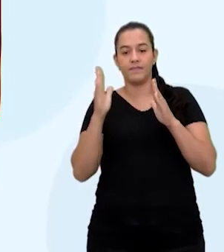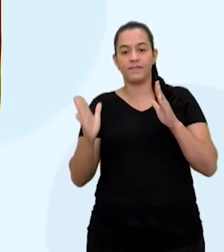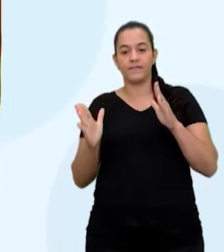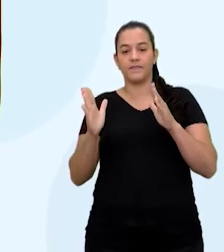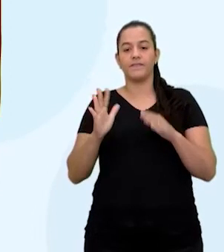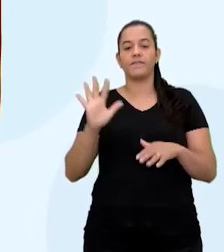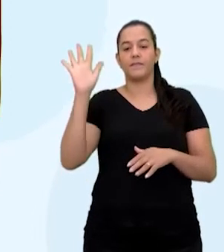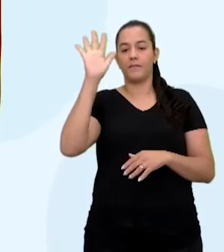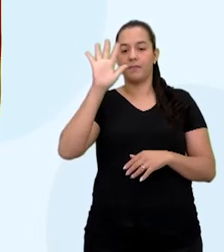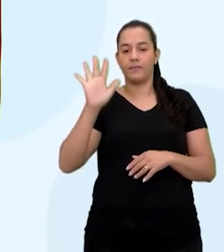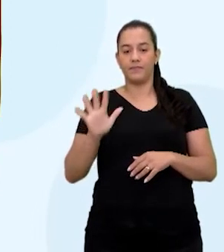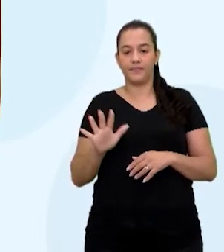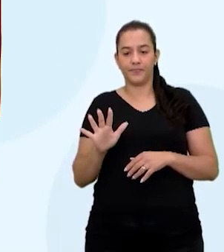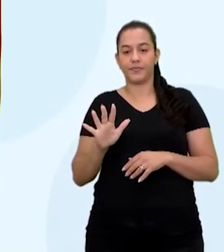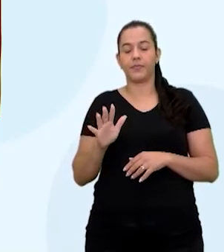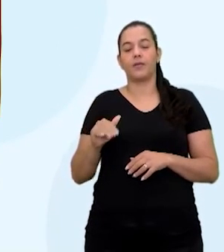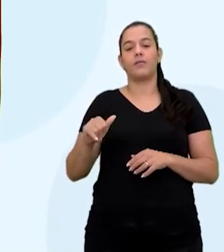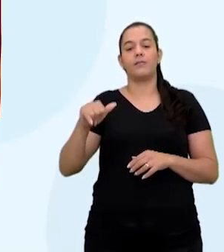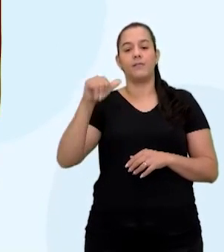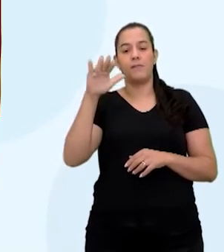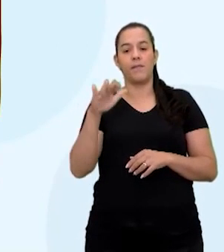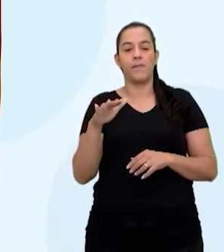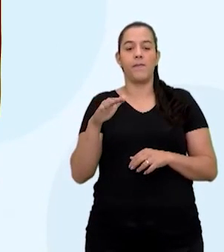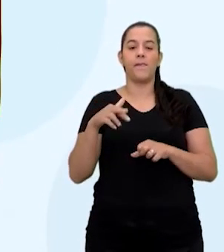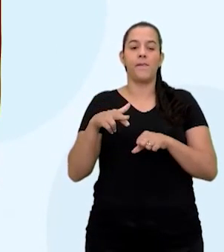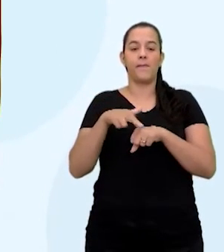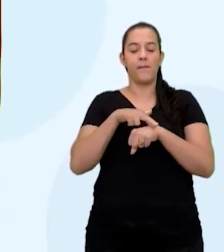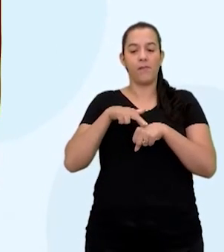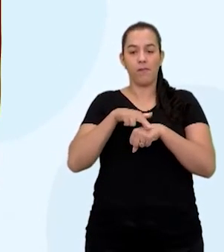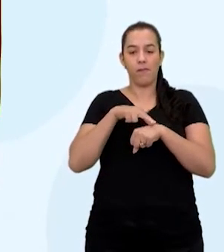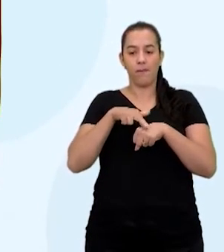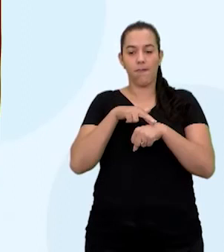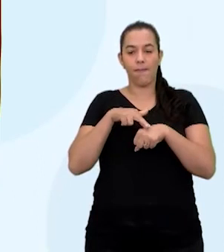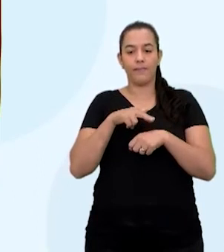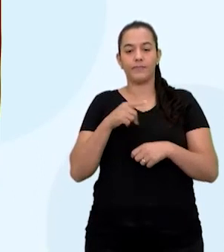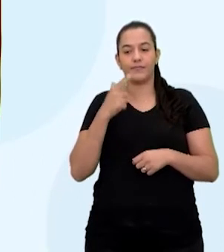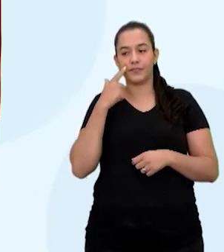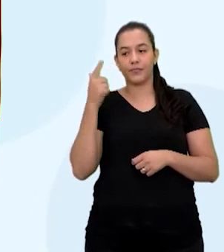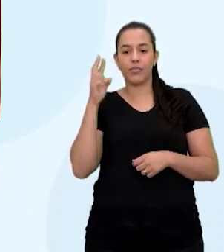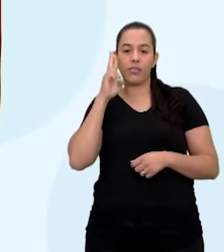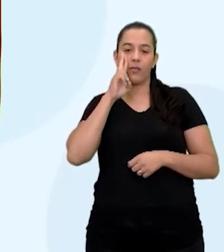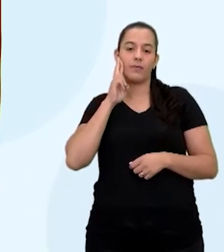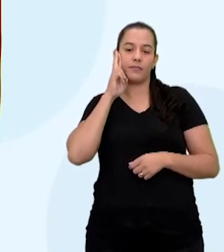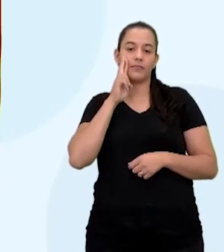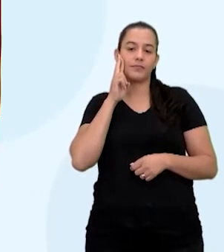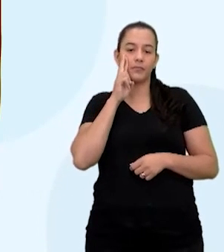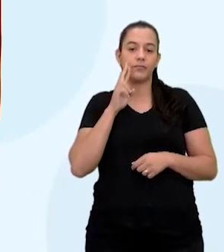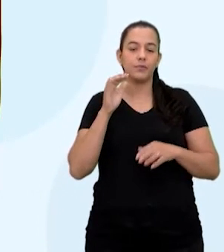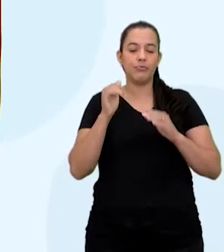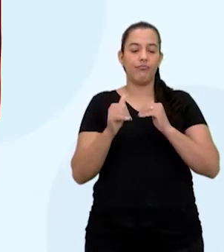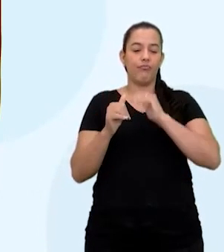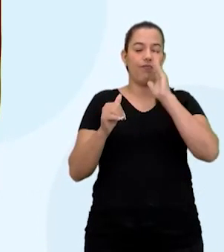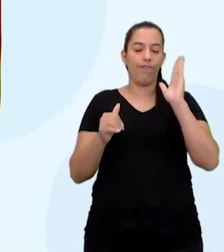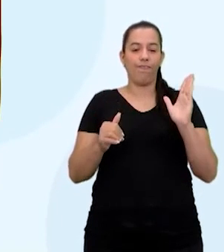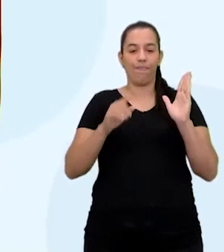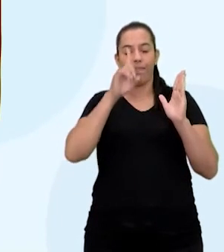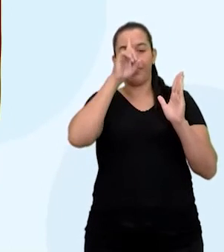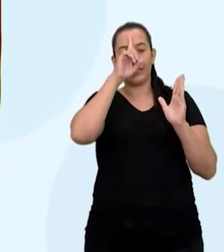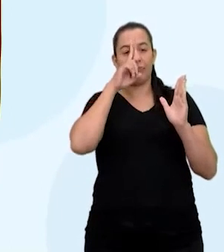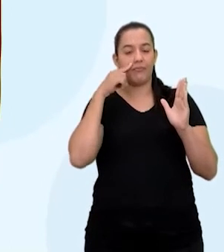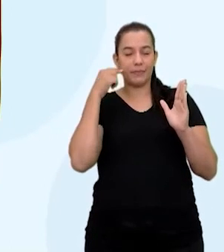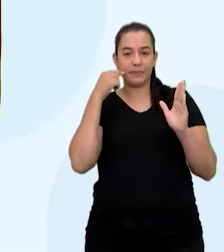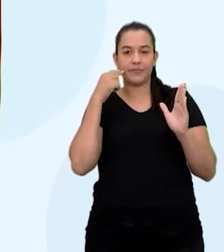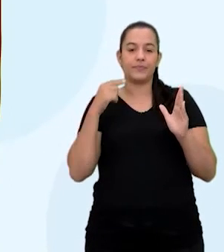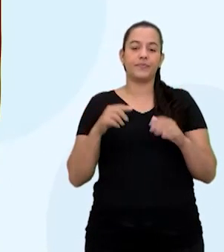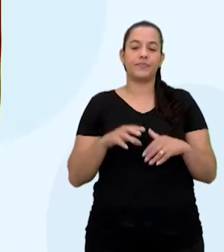rosto tem uma tonalidade mais rosada e o outro lado tem uma tonalidade mais, digamos,